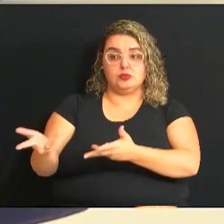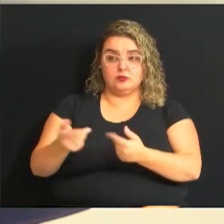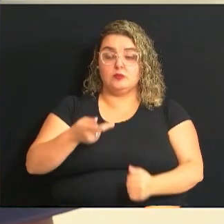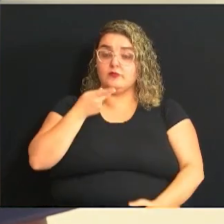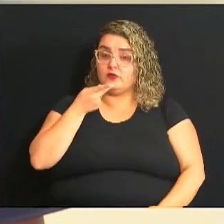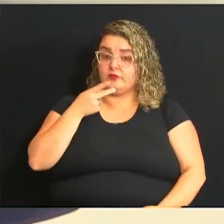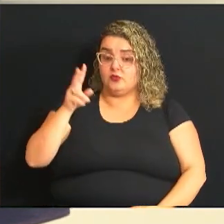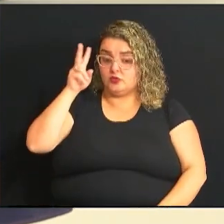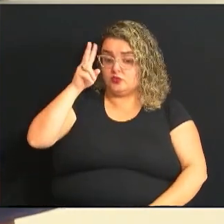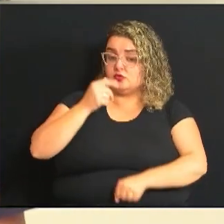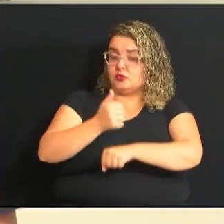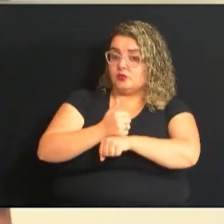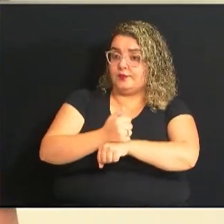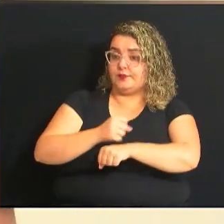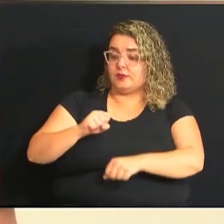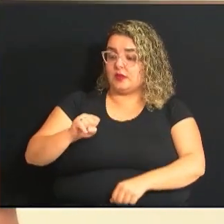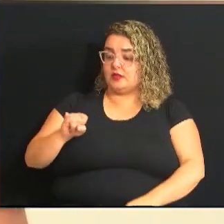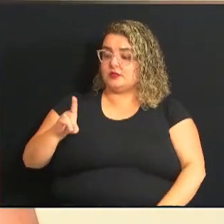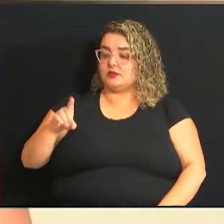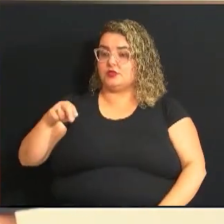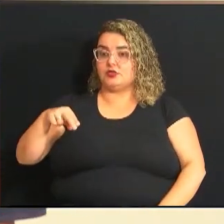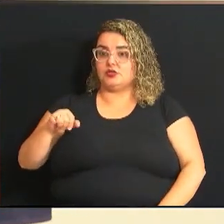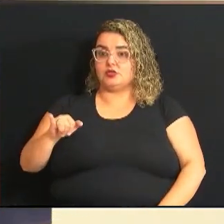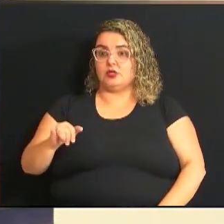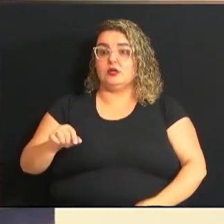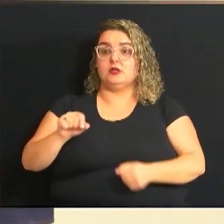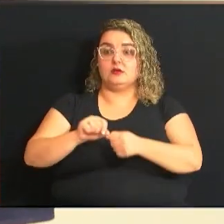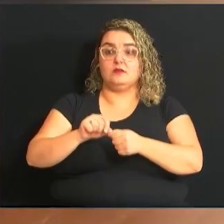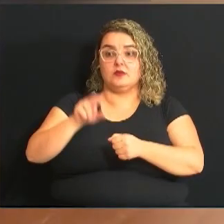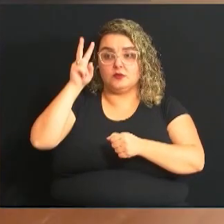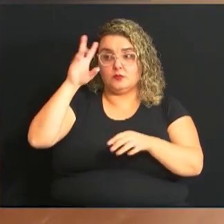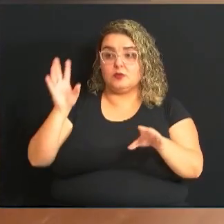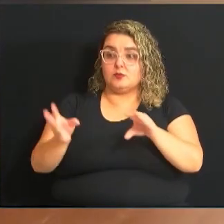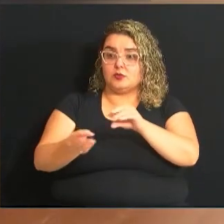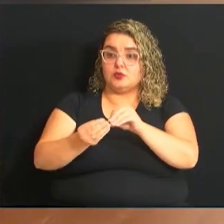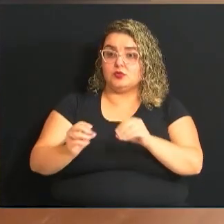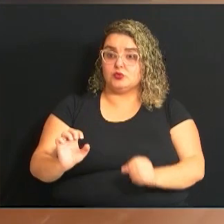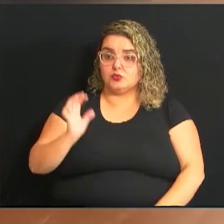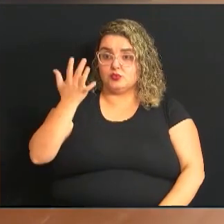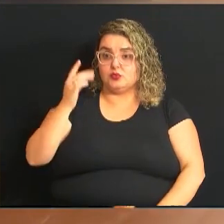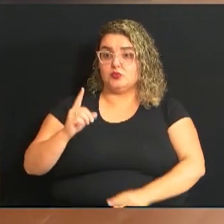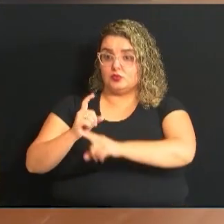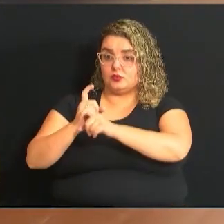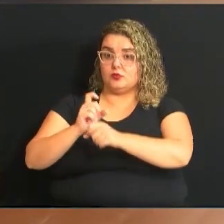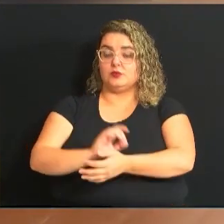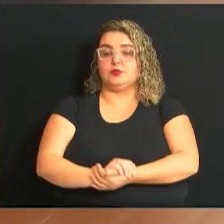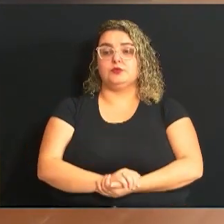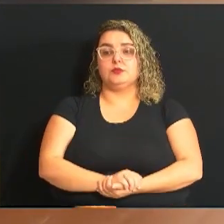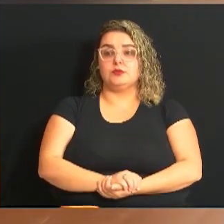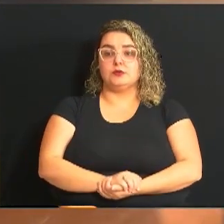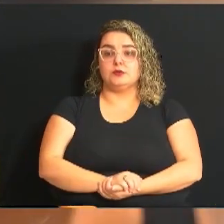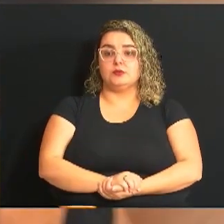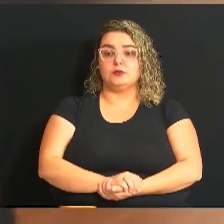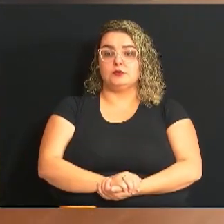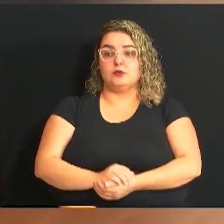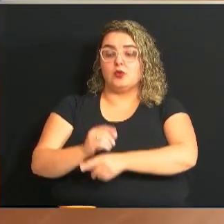primeiro convidado a falar foi o historiador Sidney Aguiar Filho, que fez um breve histórico do surgimento do